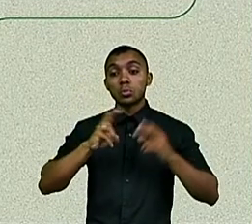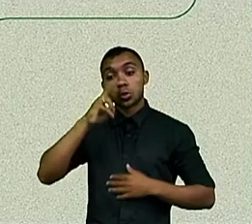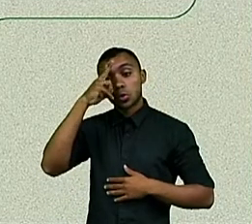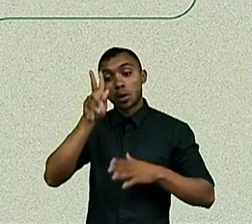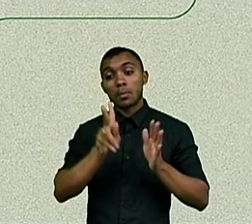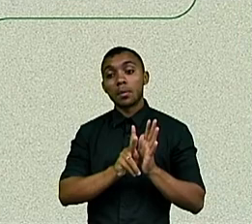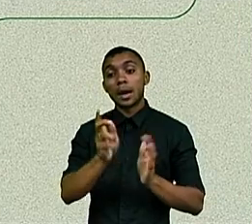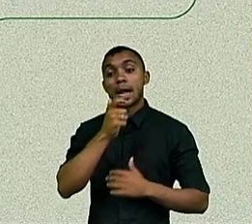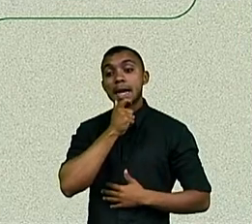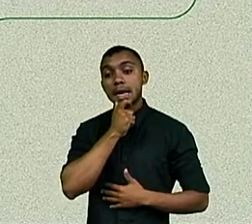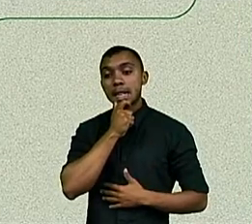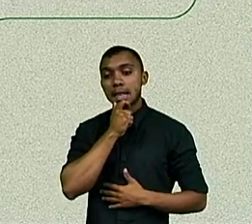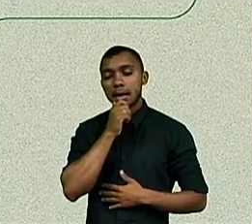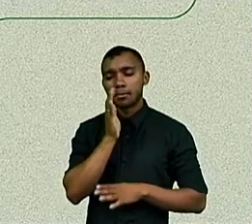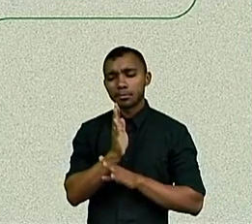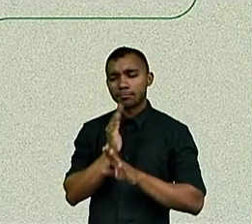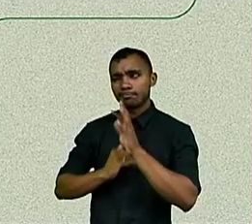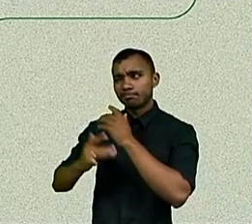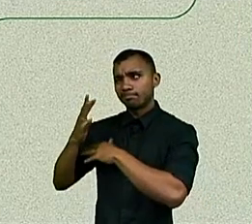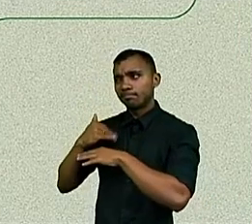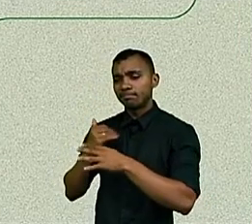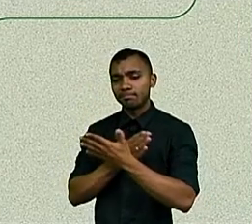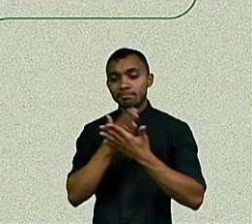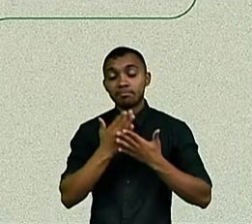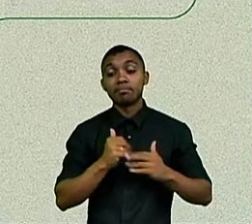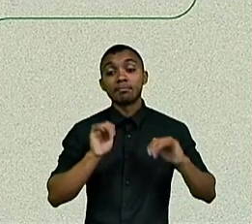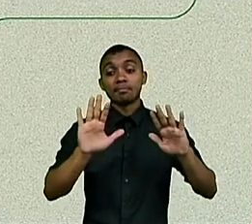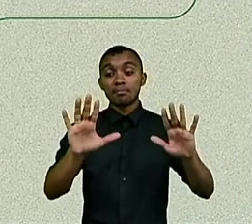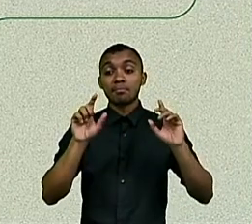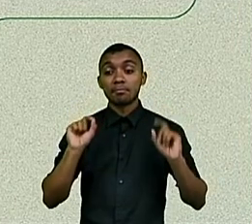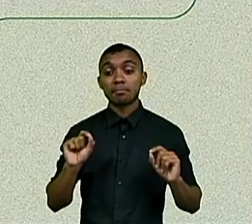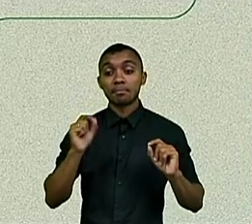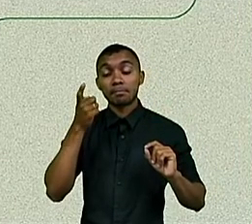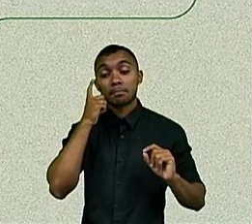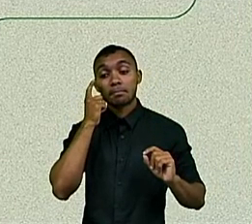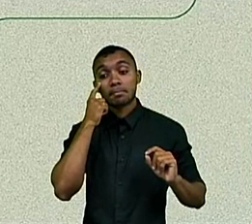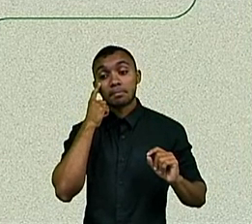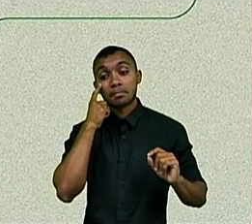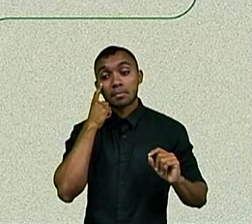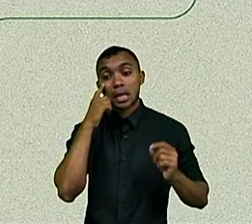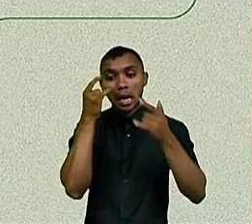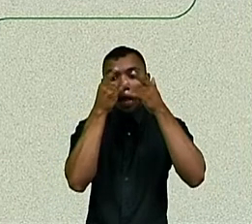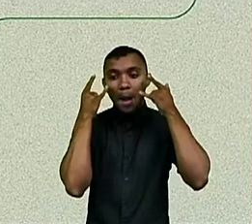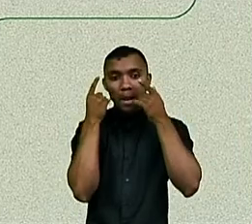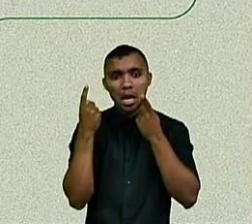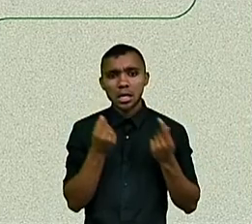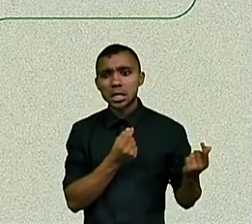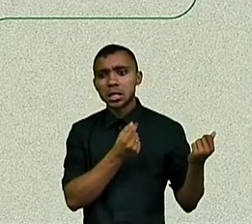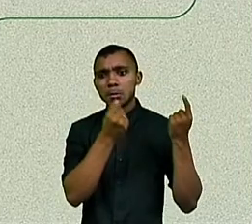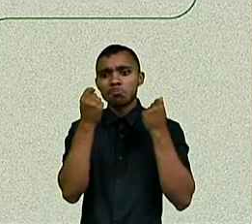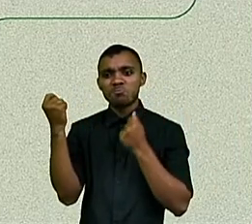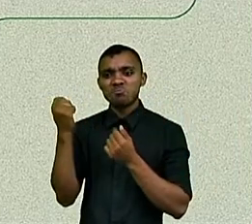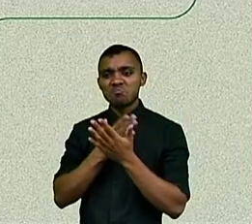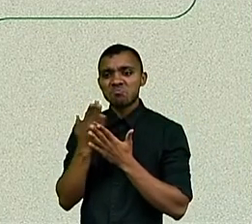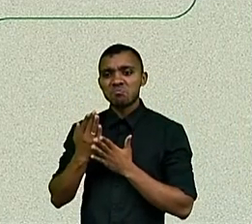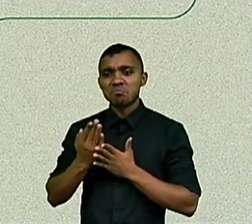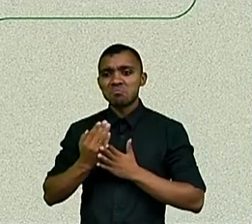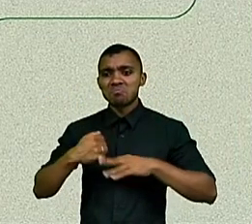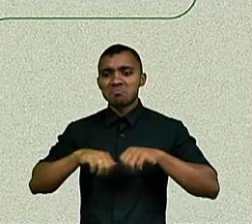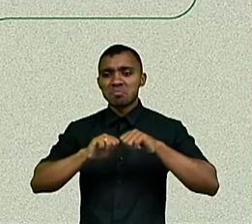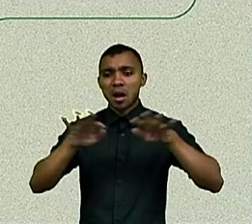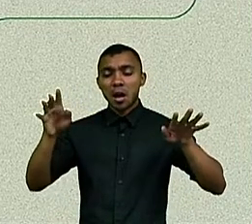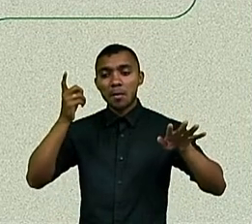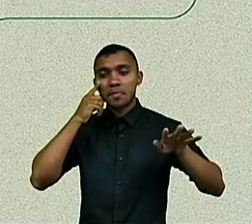no no seu na Entretanto a medida que o capitalismo foi se consolidando a ideia de